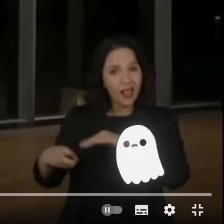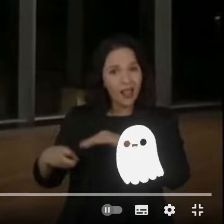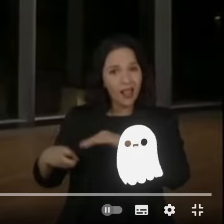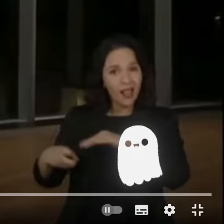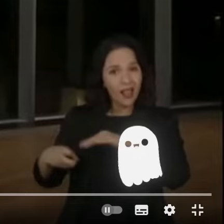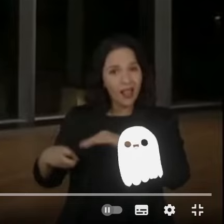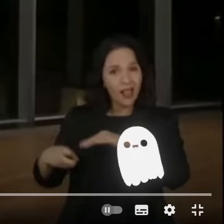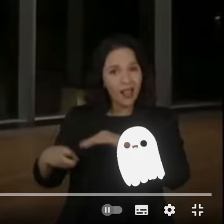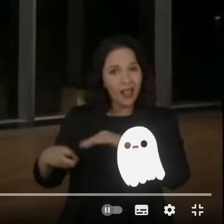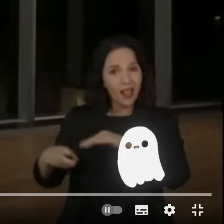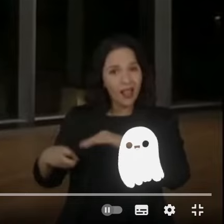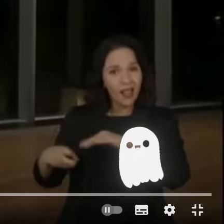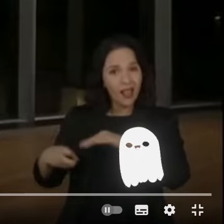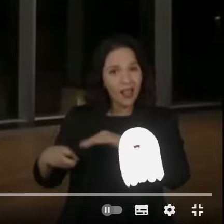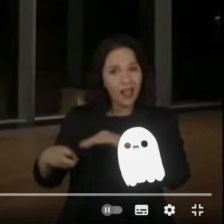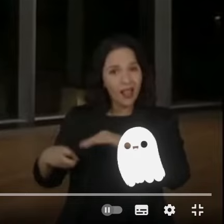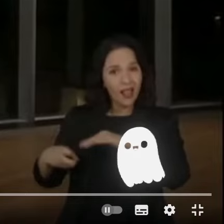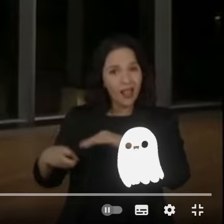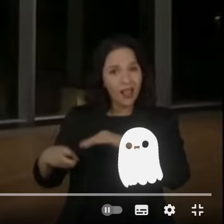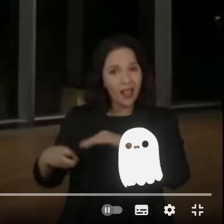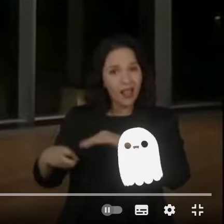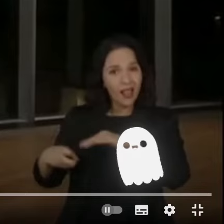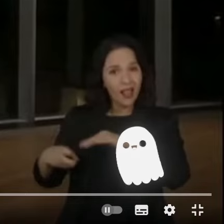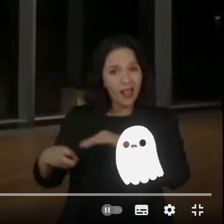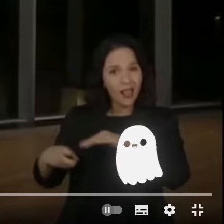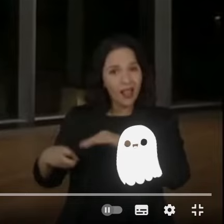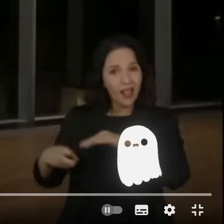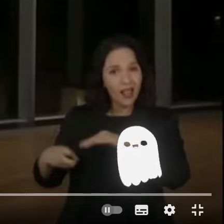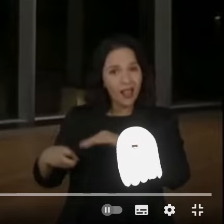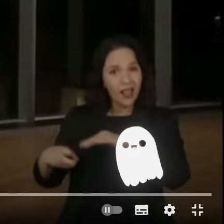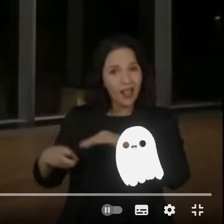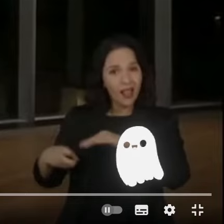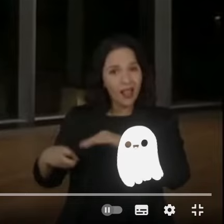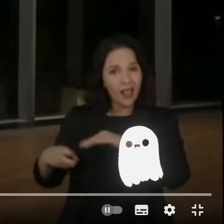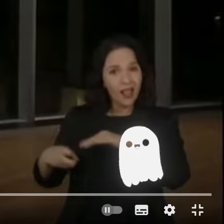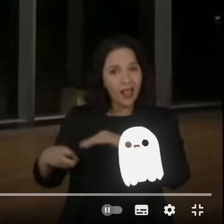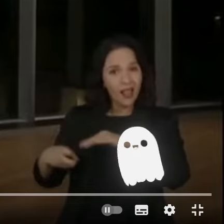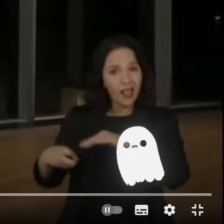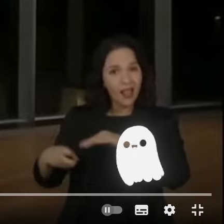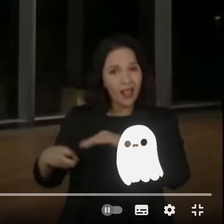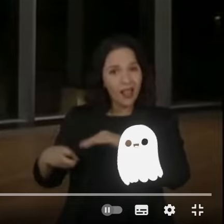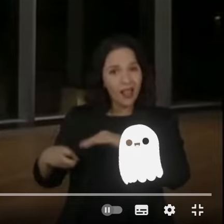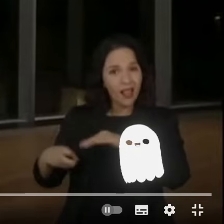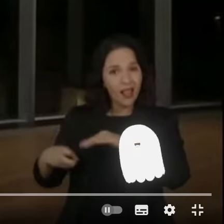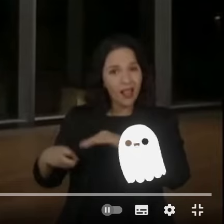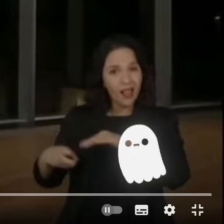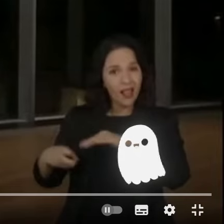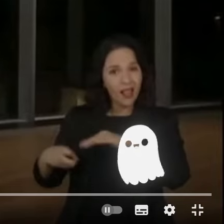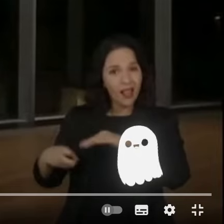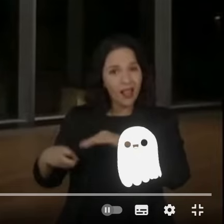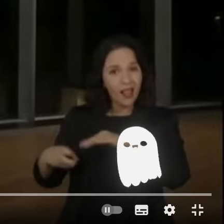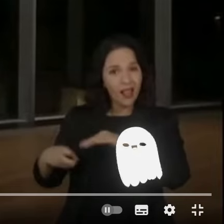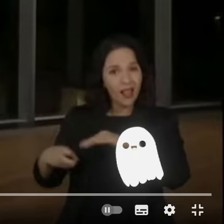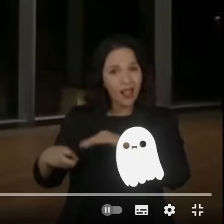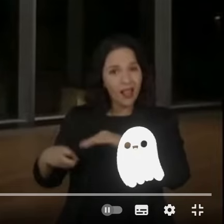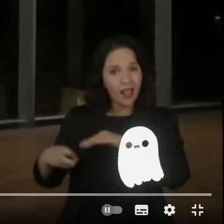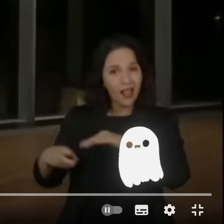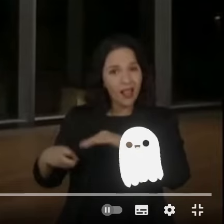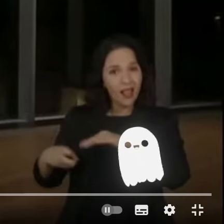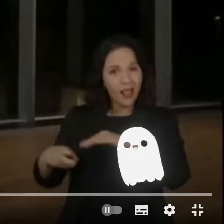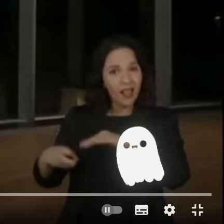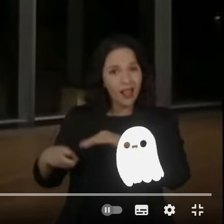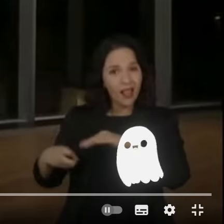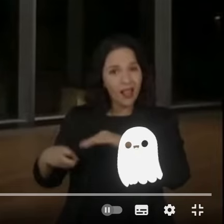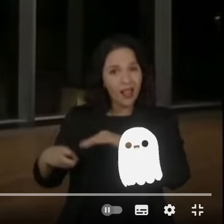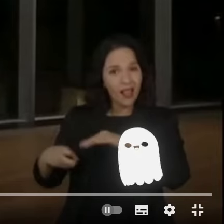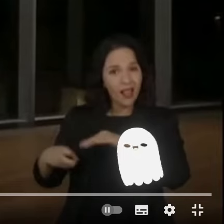deitados. Daí o Vini falou que tava com medo de ficar com medo, que não sei o quê. Eu falei, não, mas eu tô aqui, tá tudo certo. Tipo, não deve ter